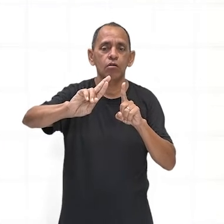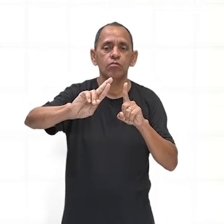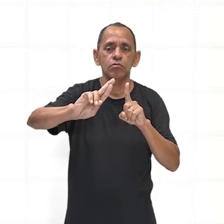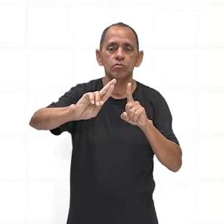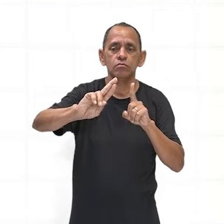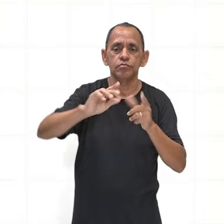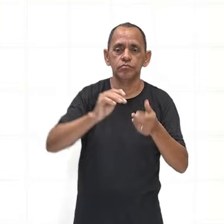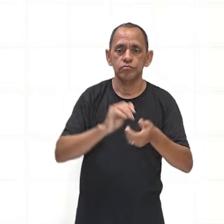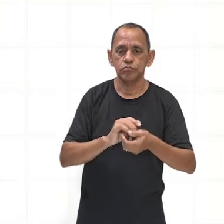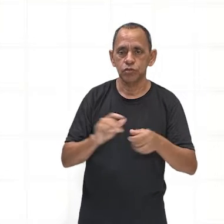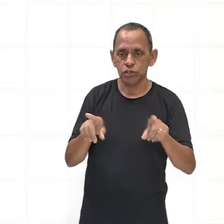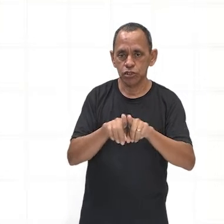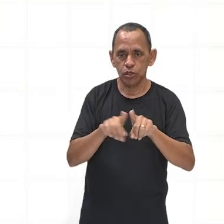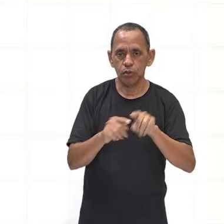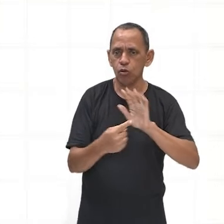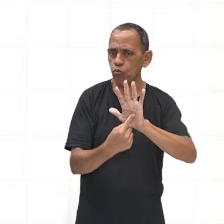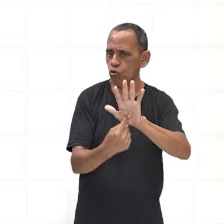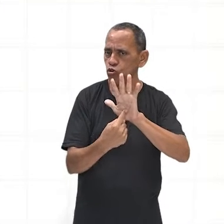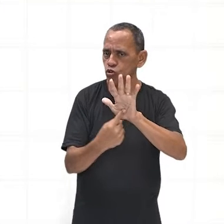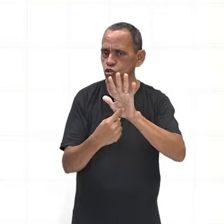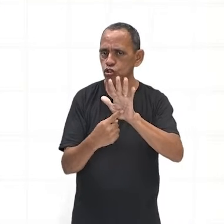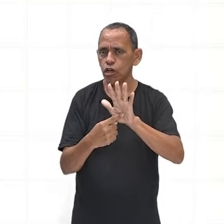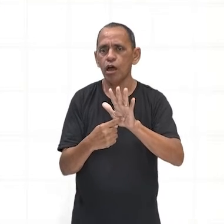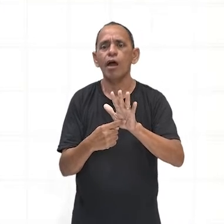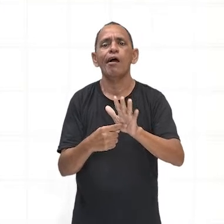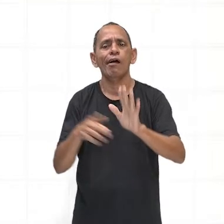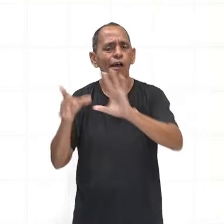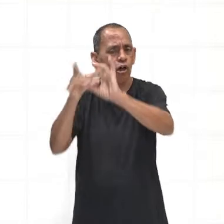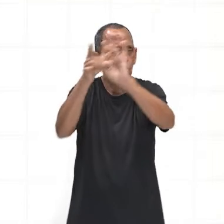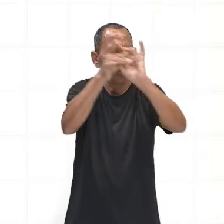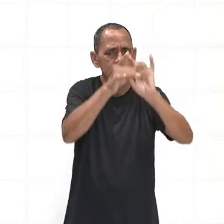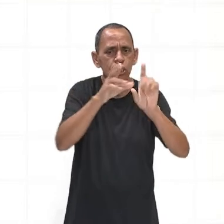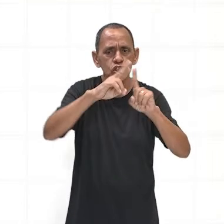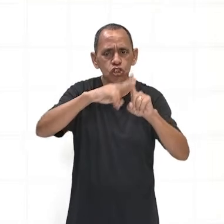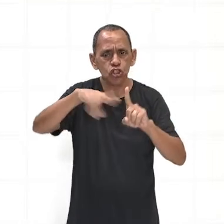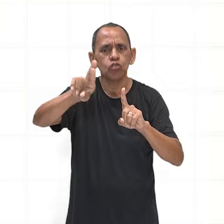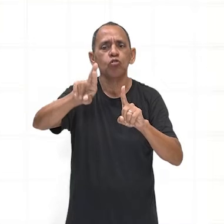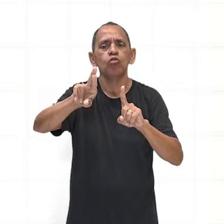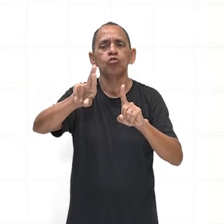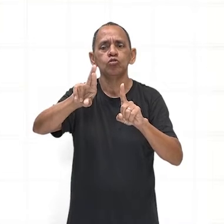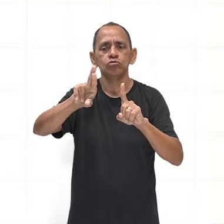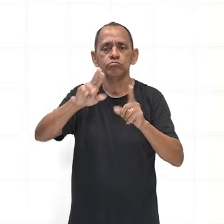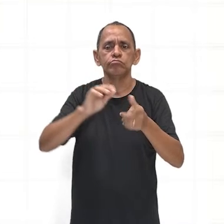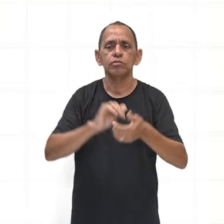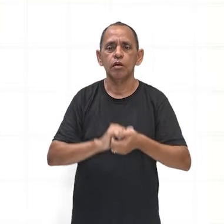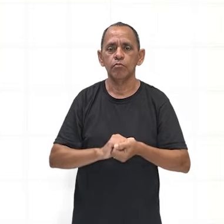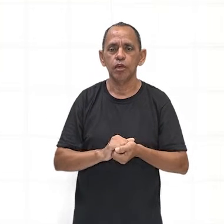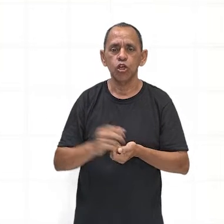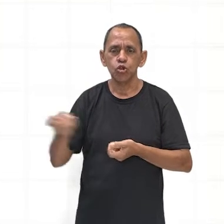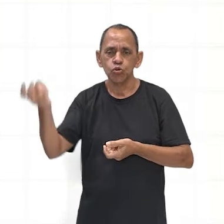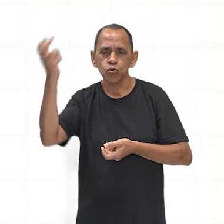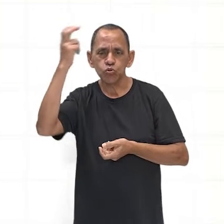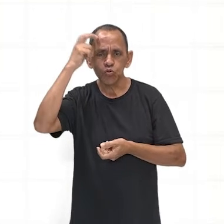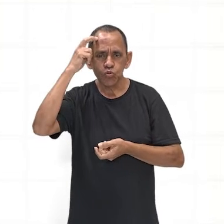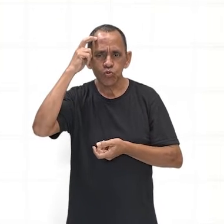suas aplicações em contextos religiosos e cerimoniais. Olha só que interessante. Os